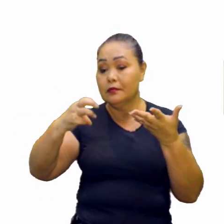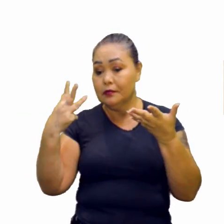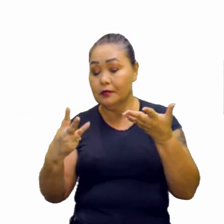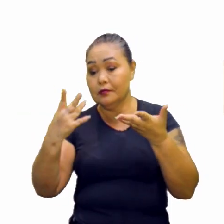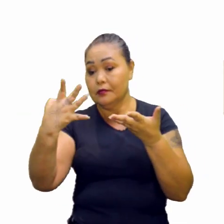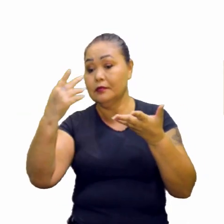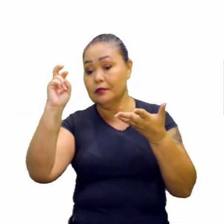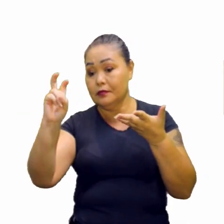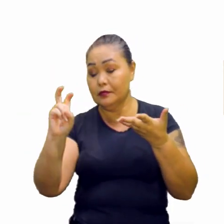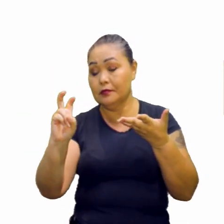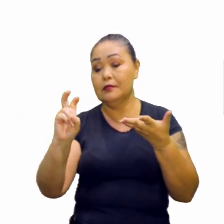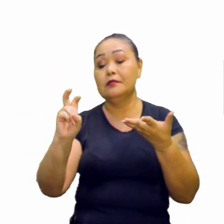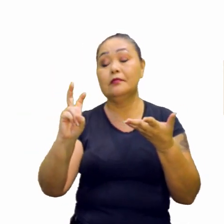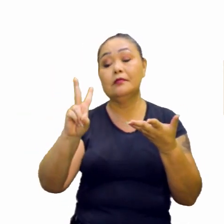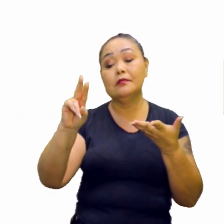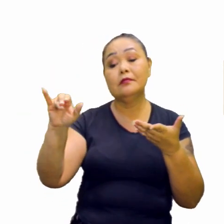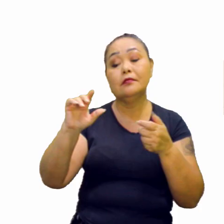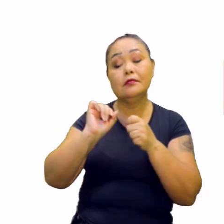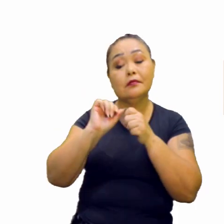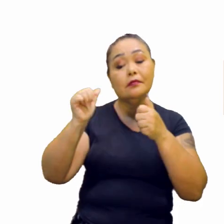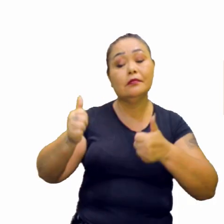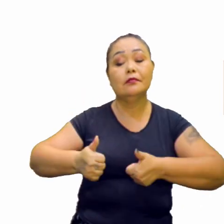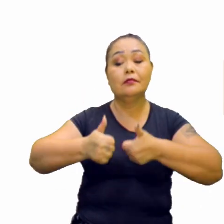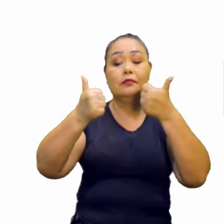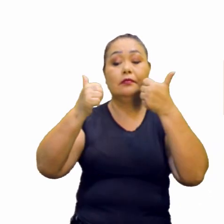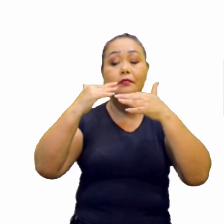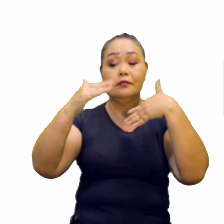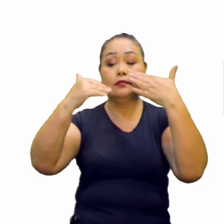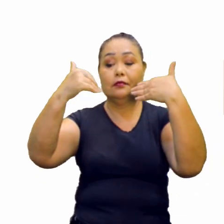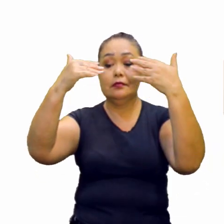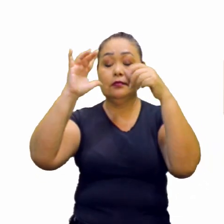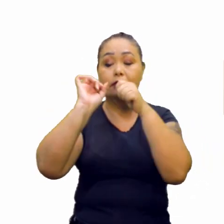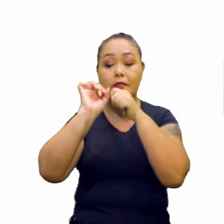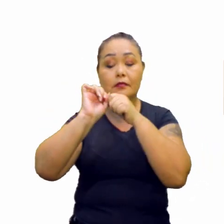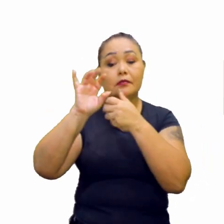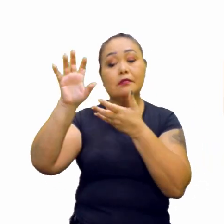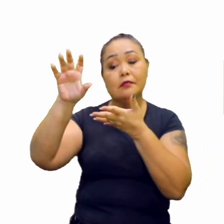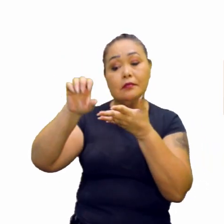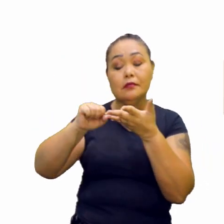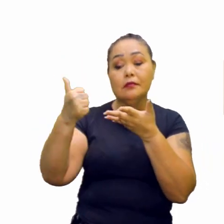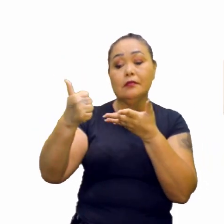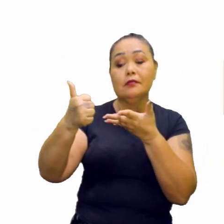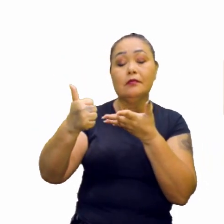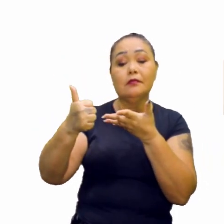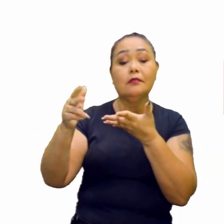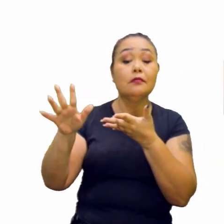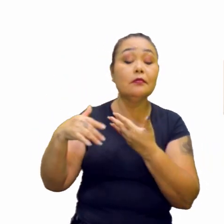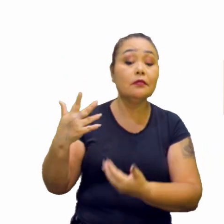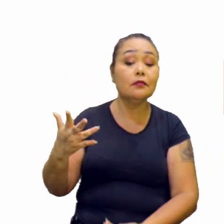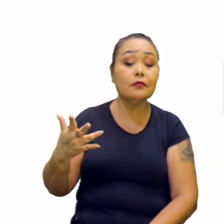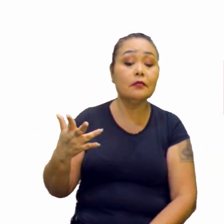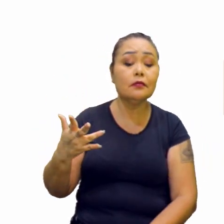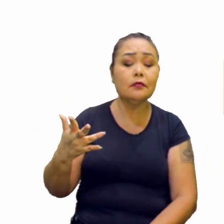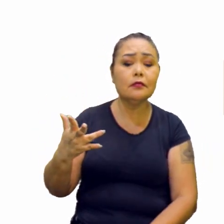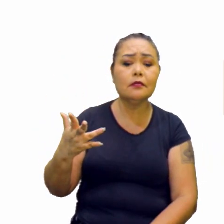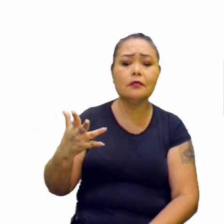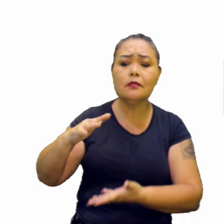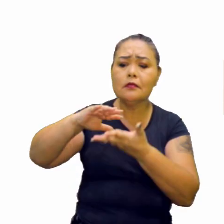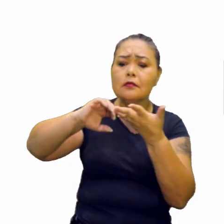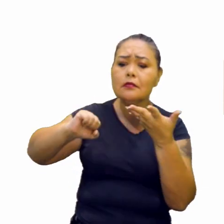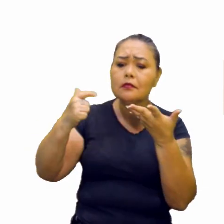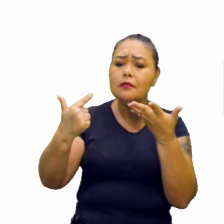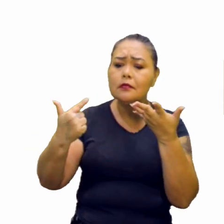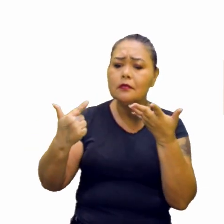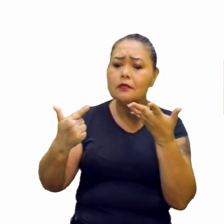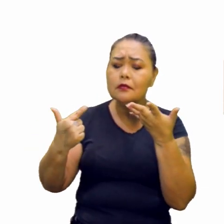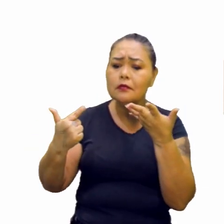5 vai melhorar o desempenho do processo da estratificação 1. Ei, professor, e a estratificação 2, que